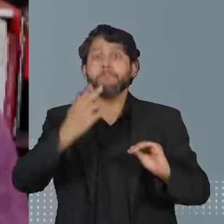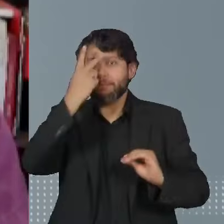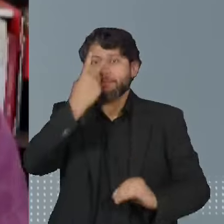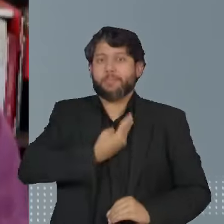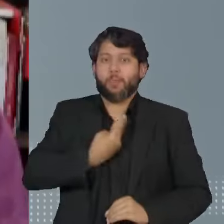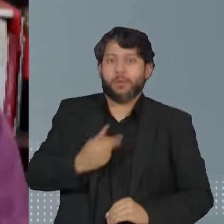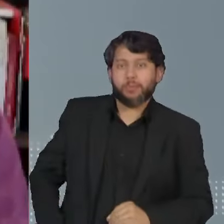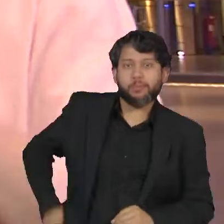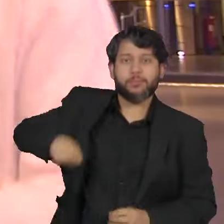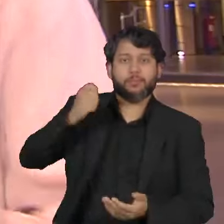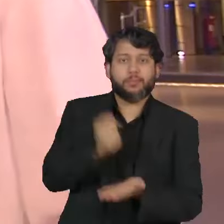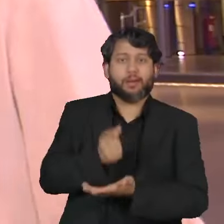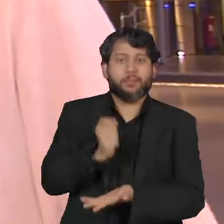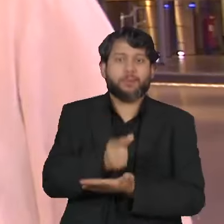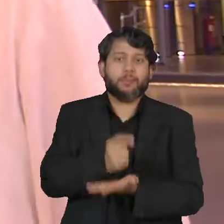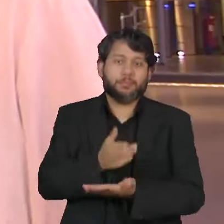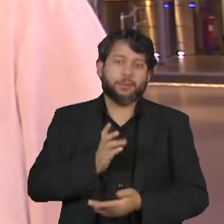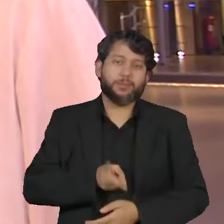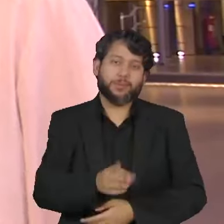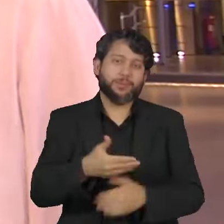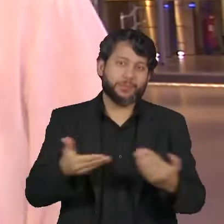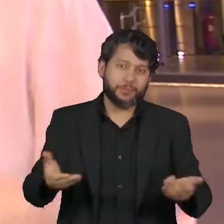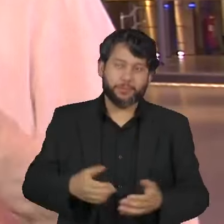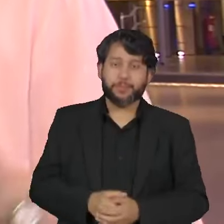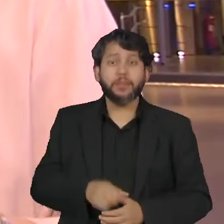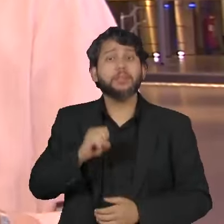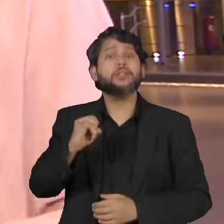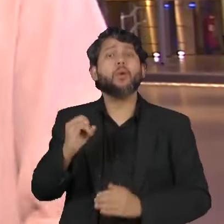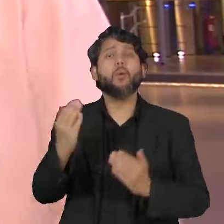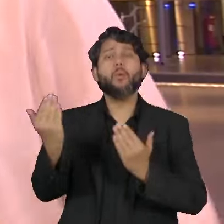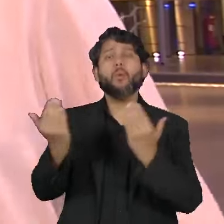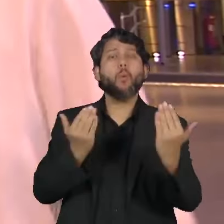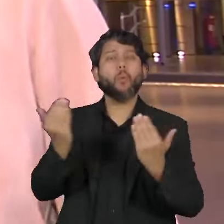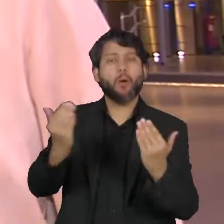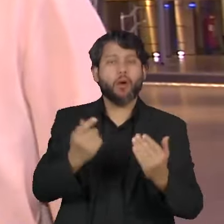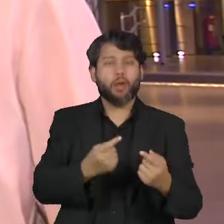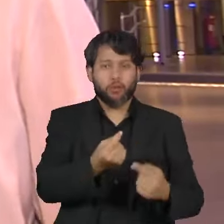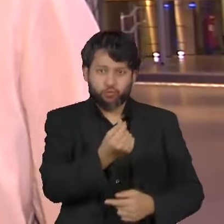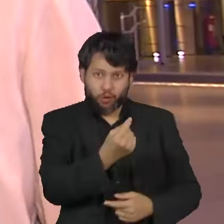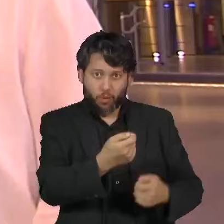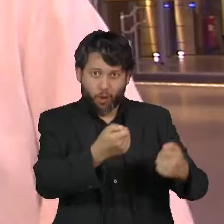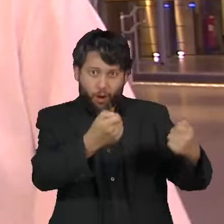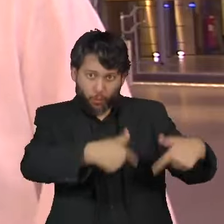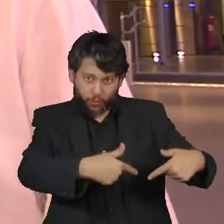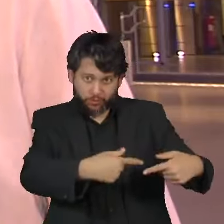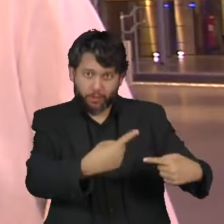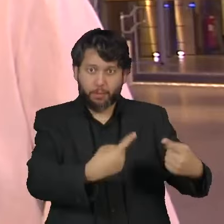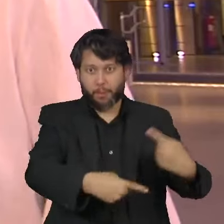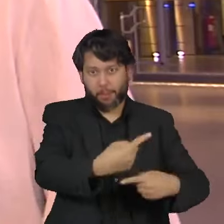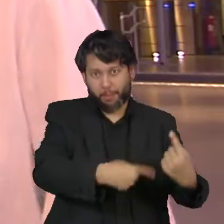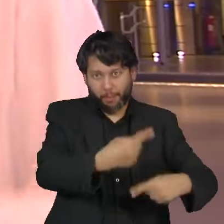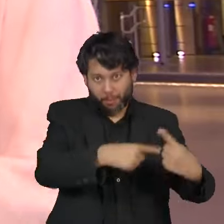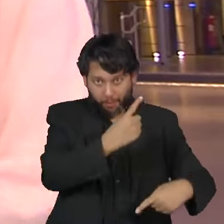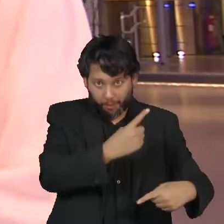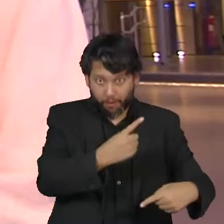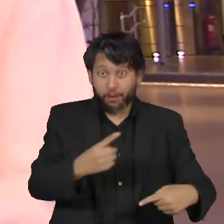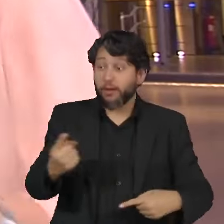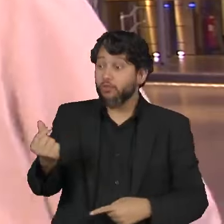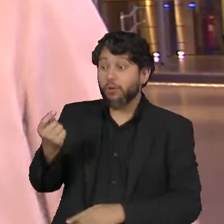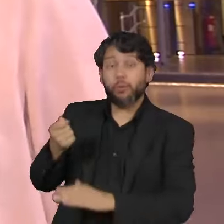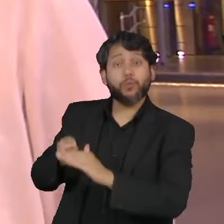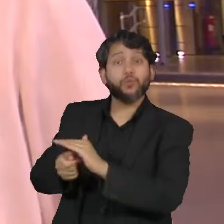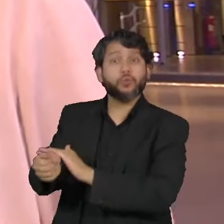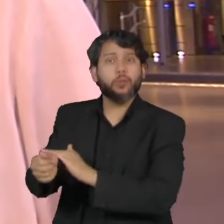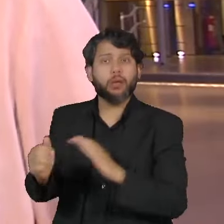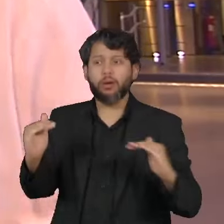buscar sempre mais, né? Num comparativo com investimentos, chama a atenção que o percentual de pessoas que apostam no Brasil supera o